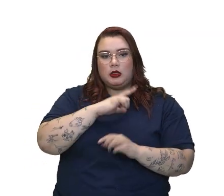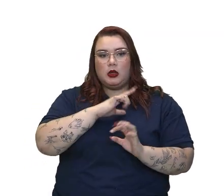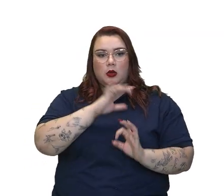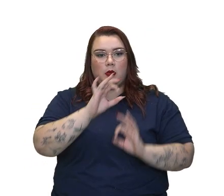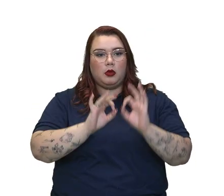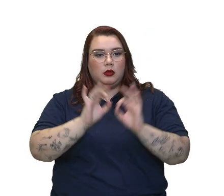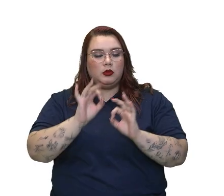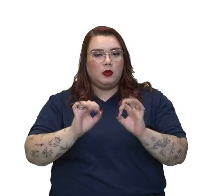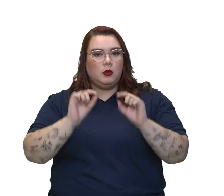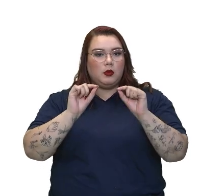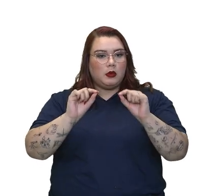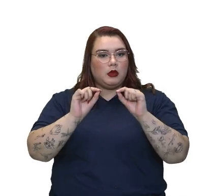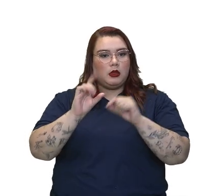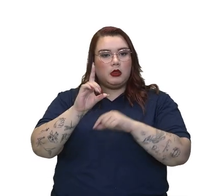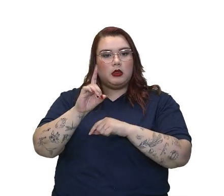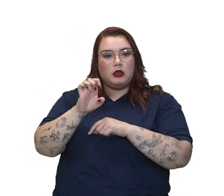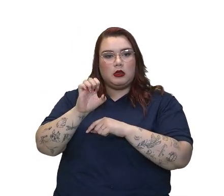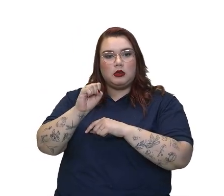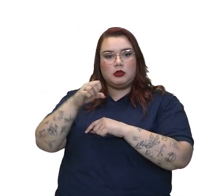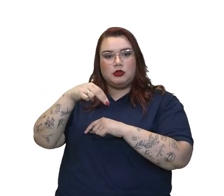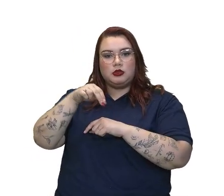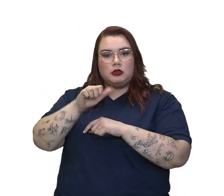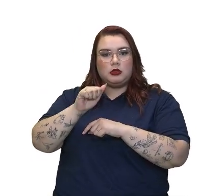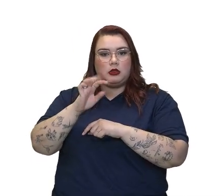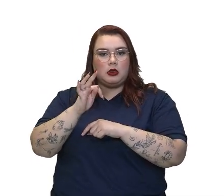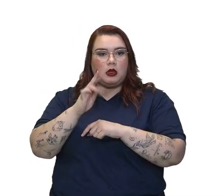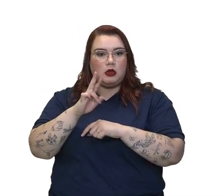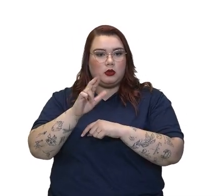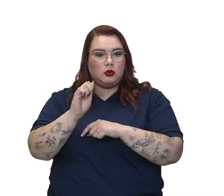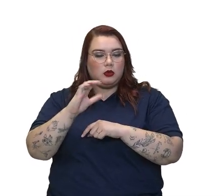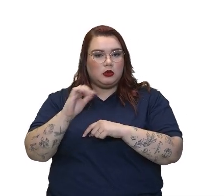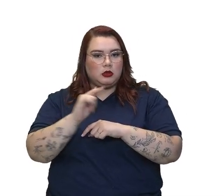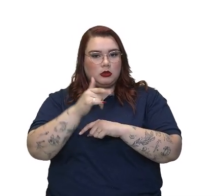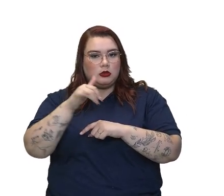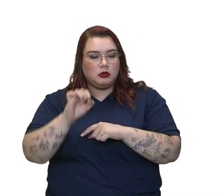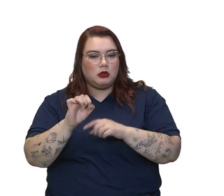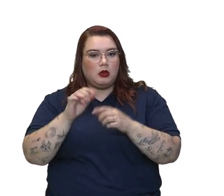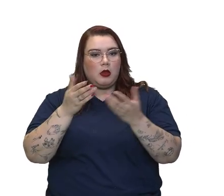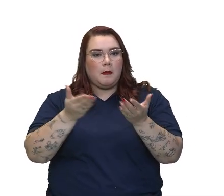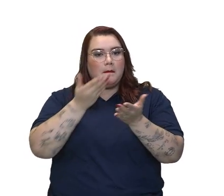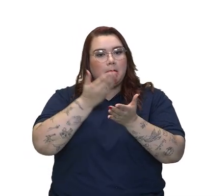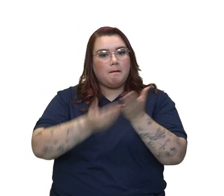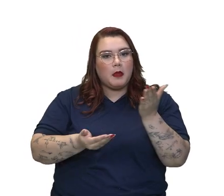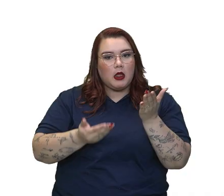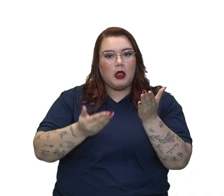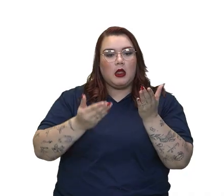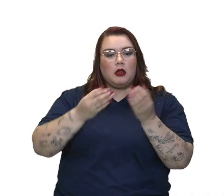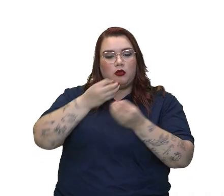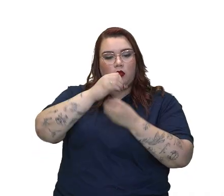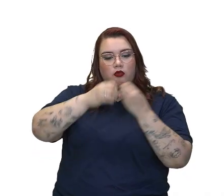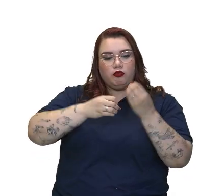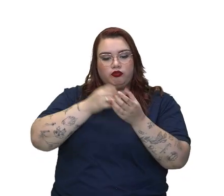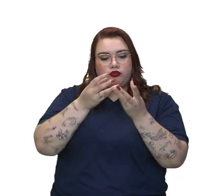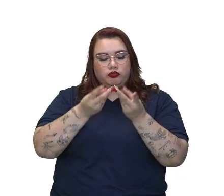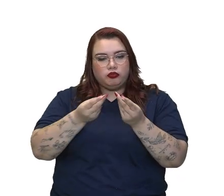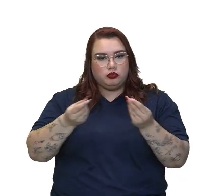processo de desnaturação, perdendo a capacidade de atuar como um catalisador.